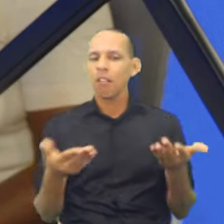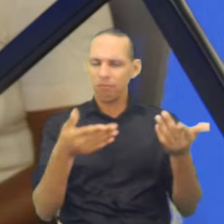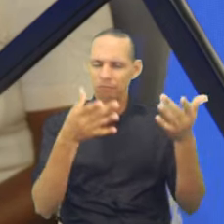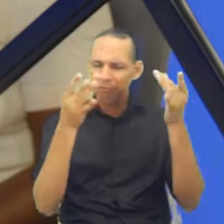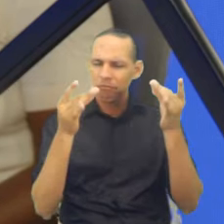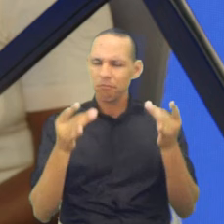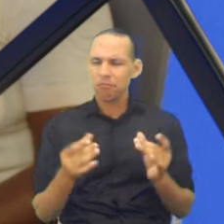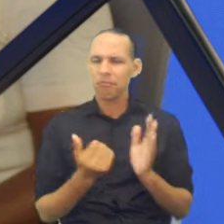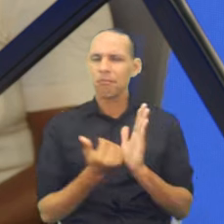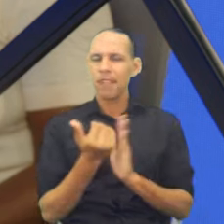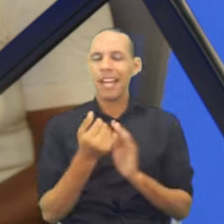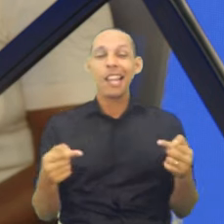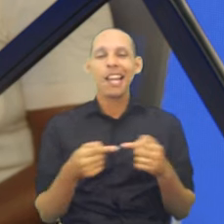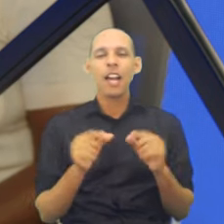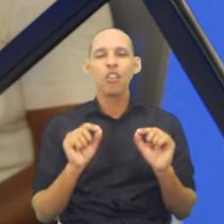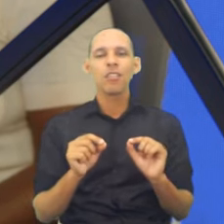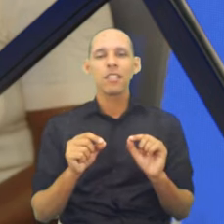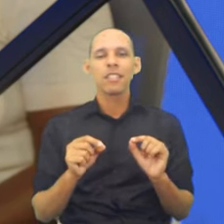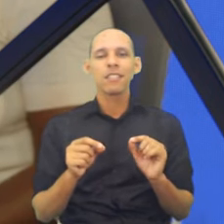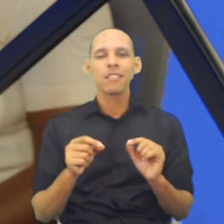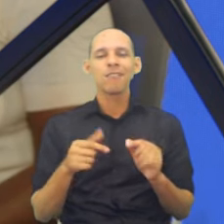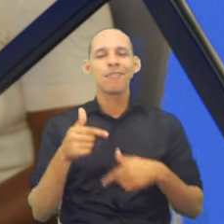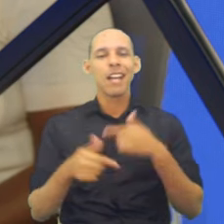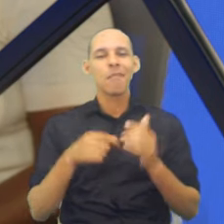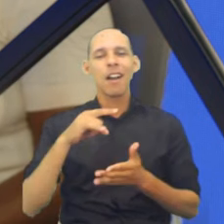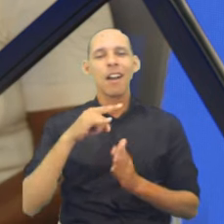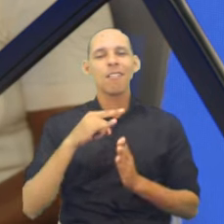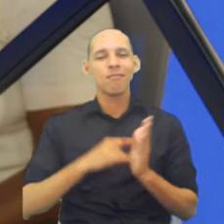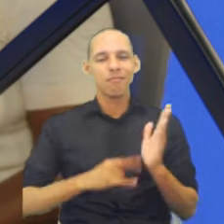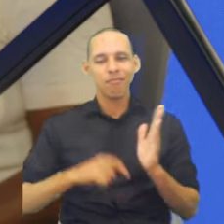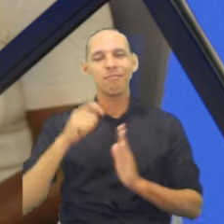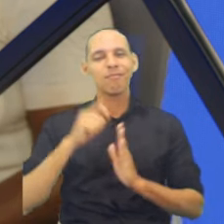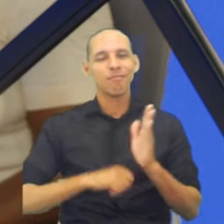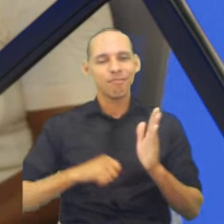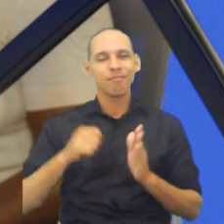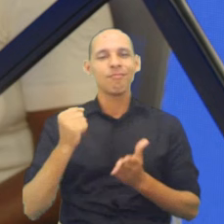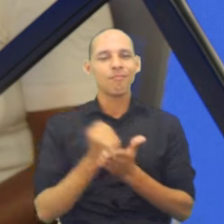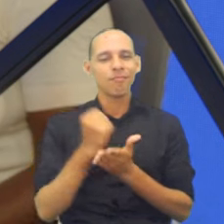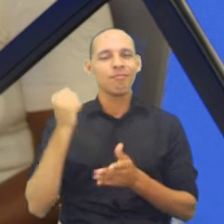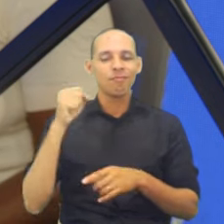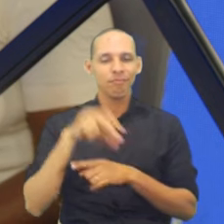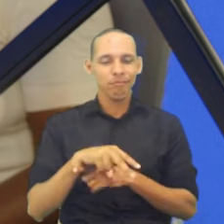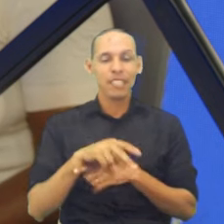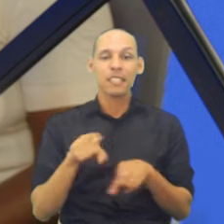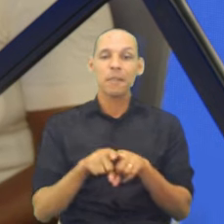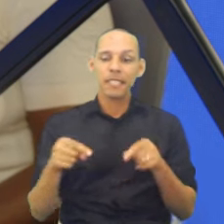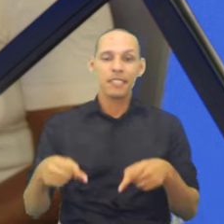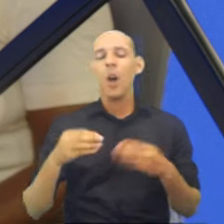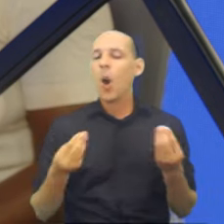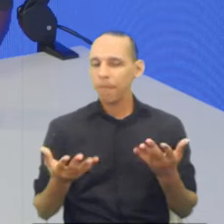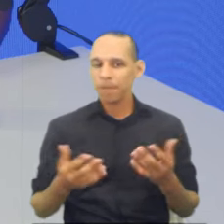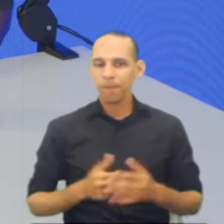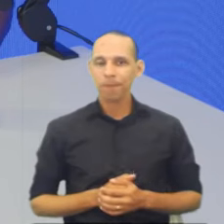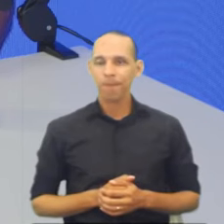pouquinho mais em relação à empregabilidade né E como que você entende que esses desafios podem ser